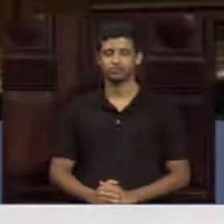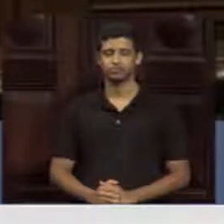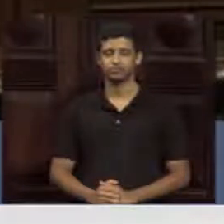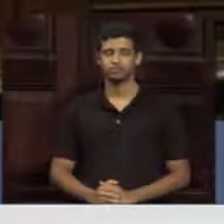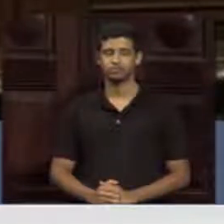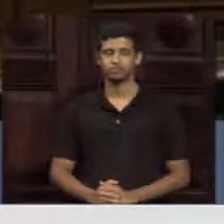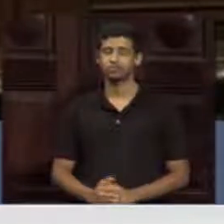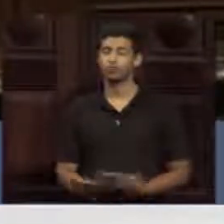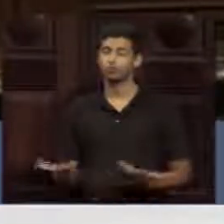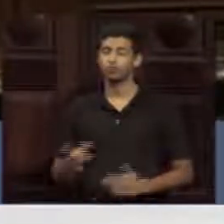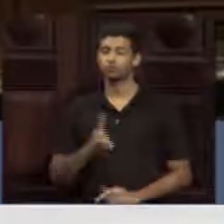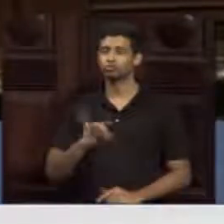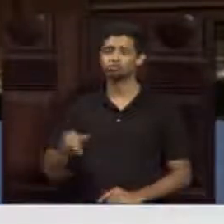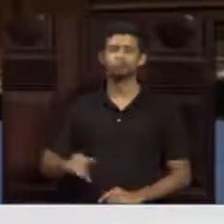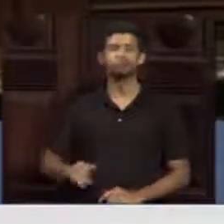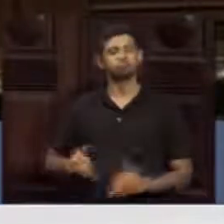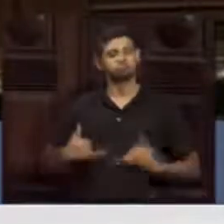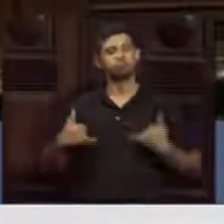dia memorável,